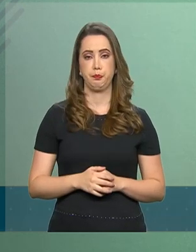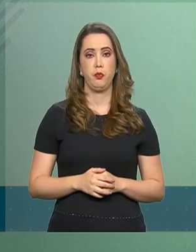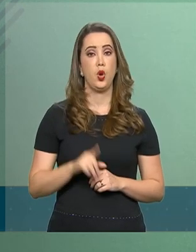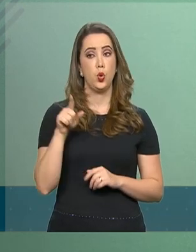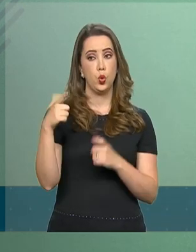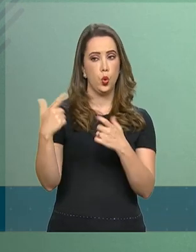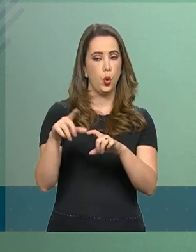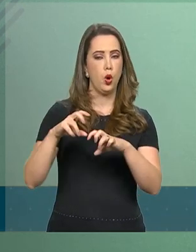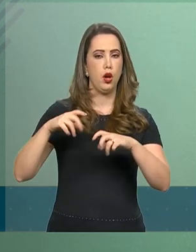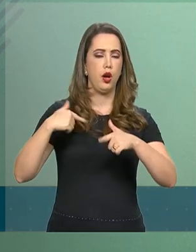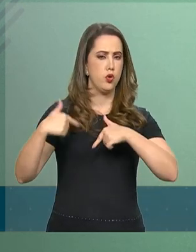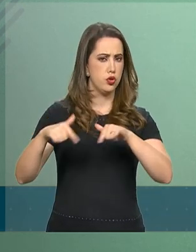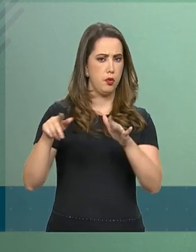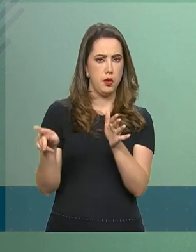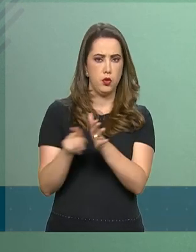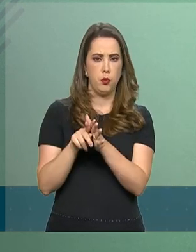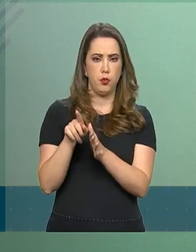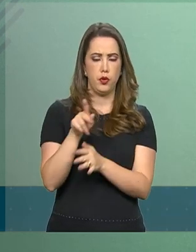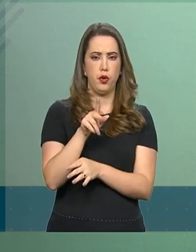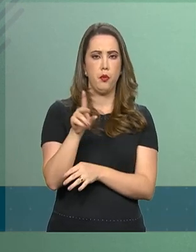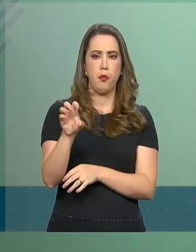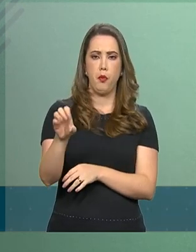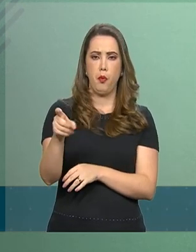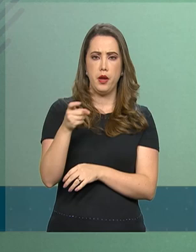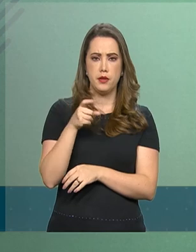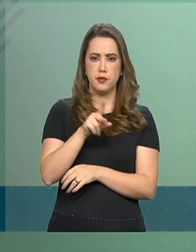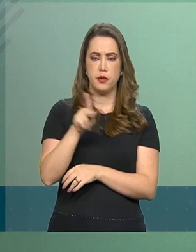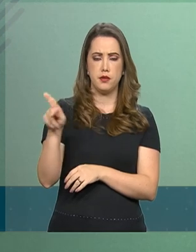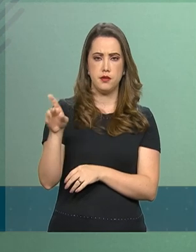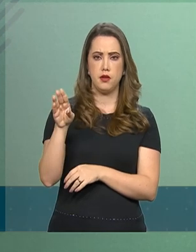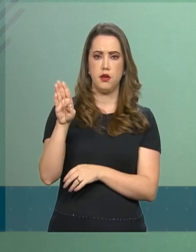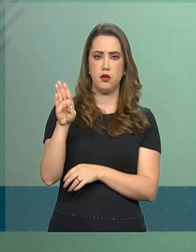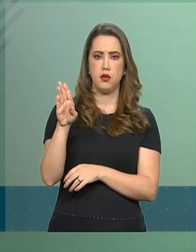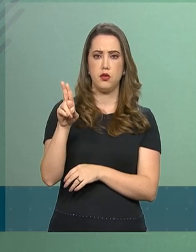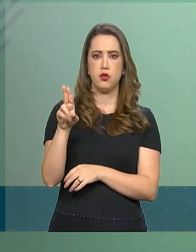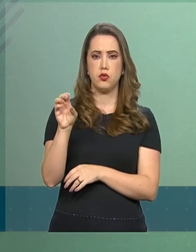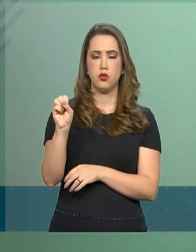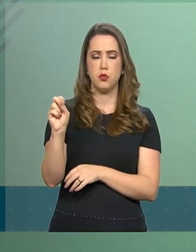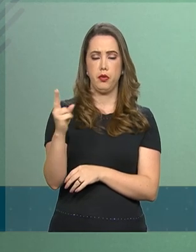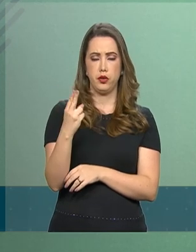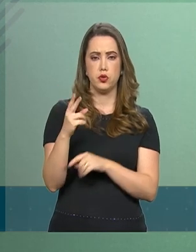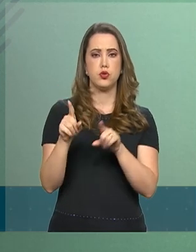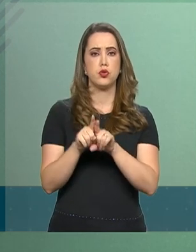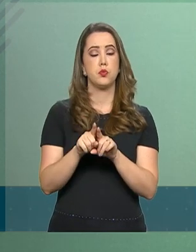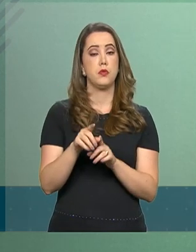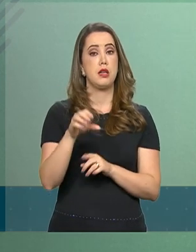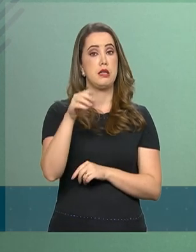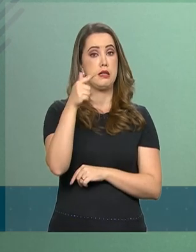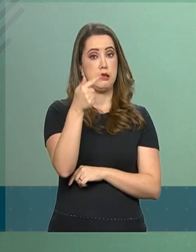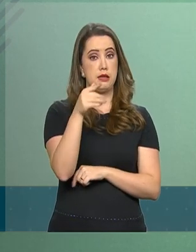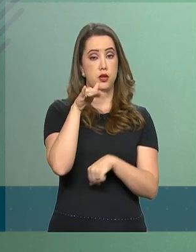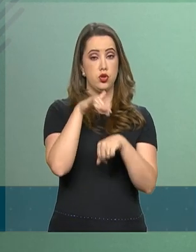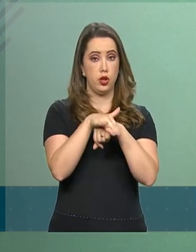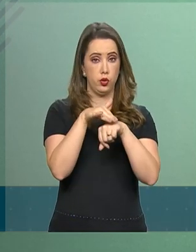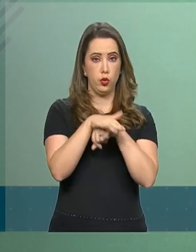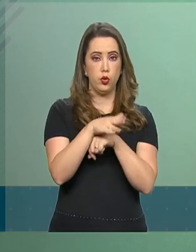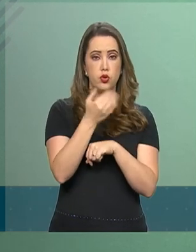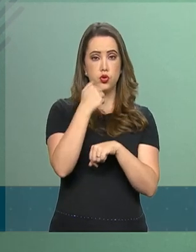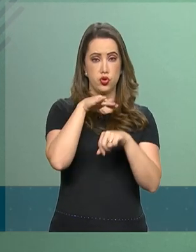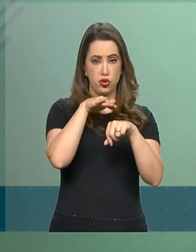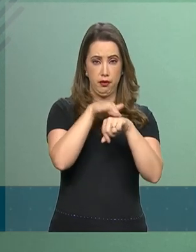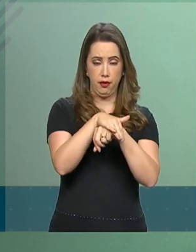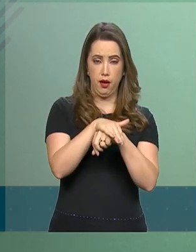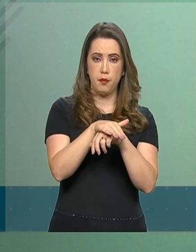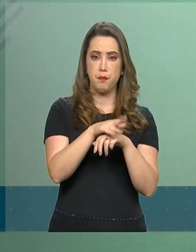bush às 19 horas jantar privado no dia seguinte 16 de